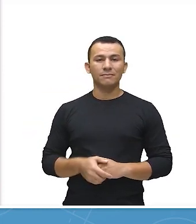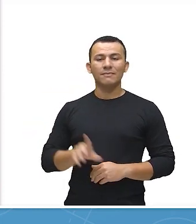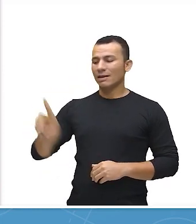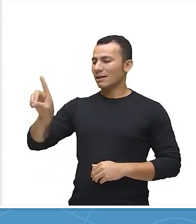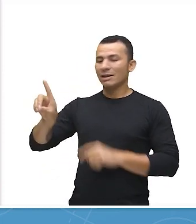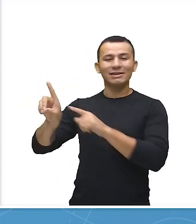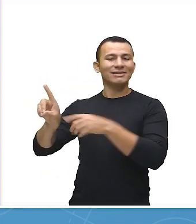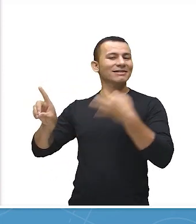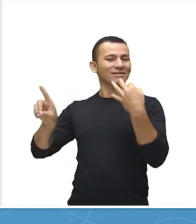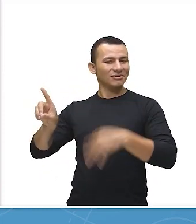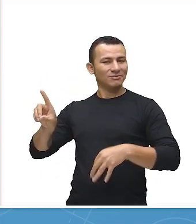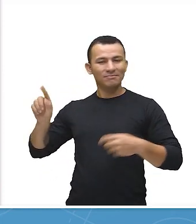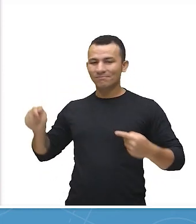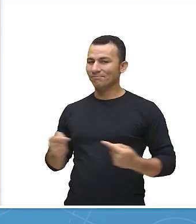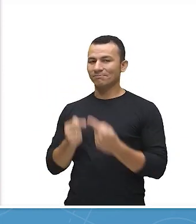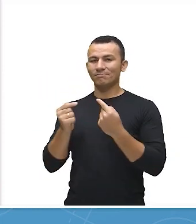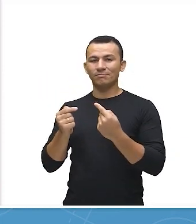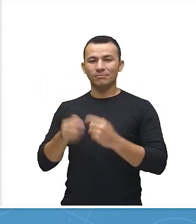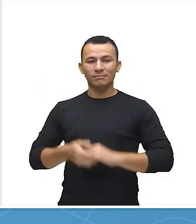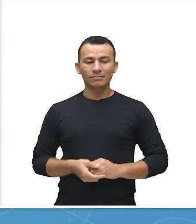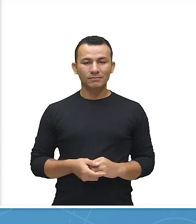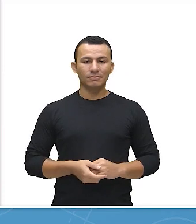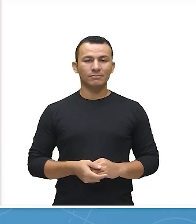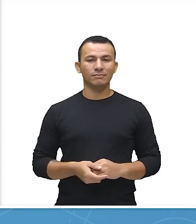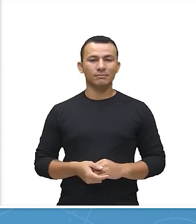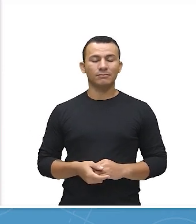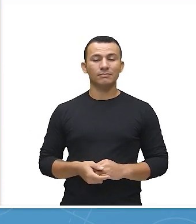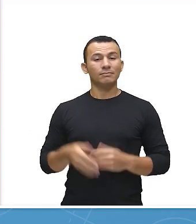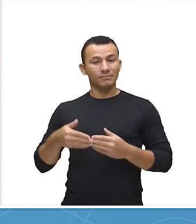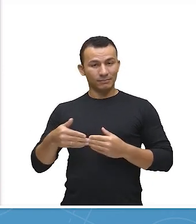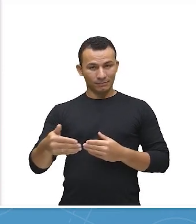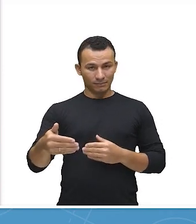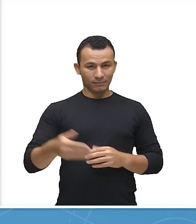letra D, ok? Então, seguindo